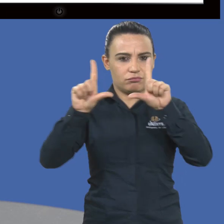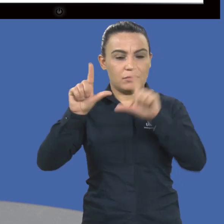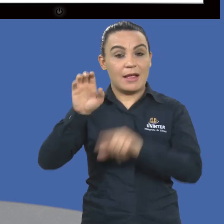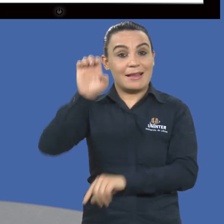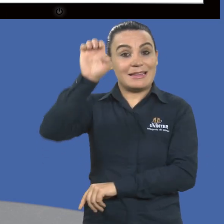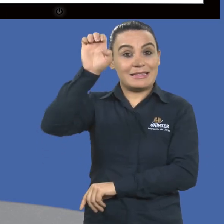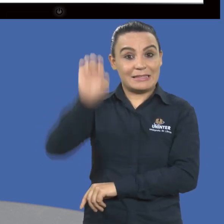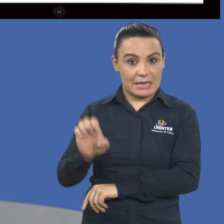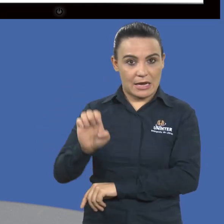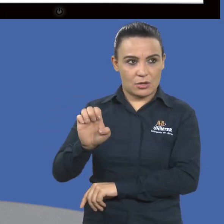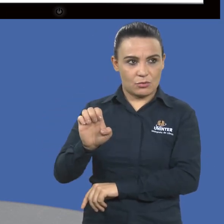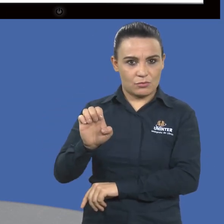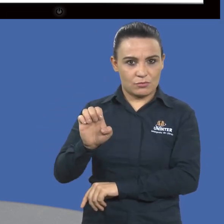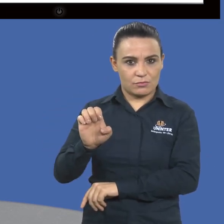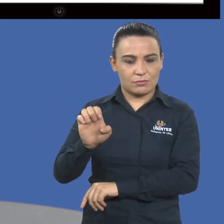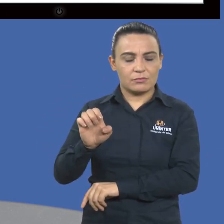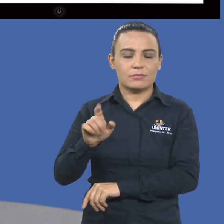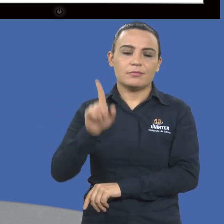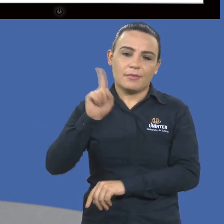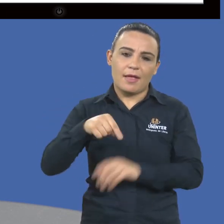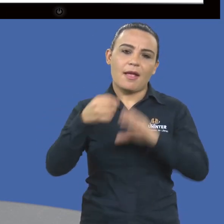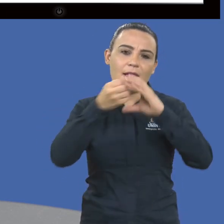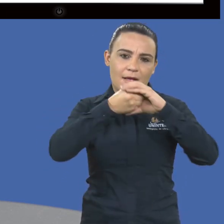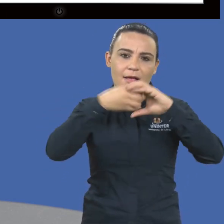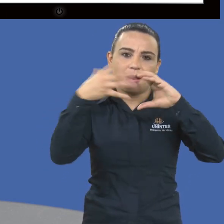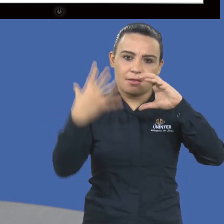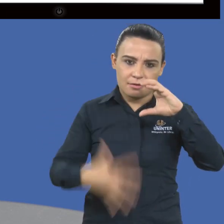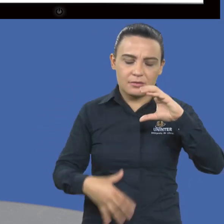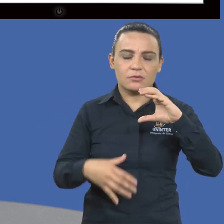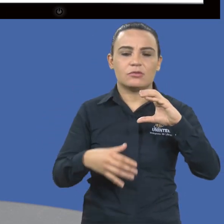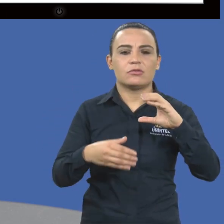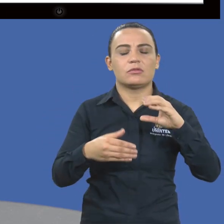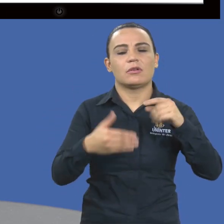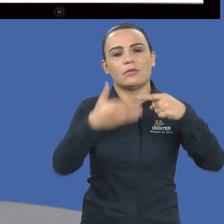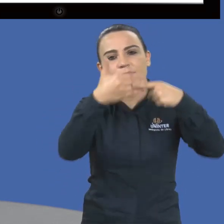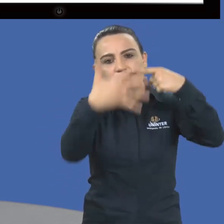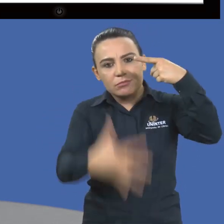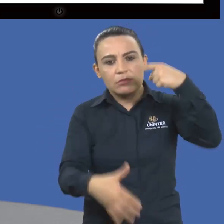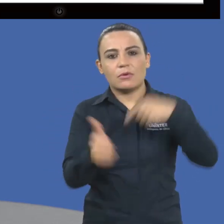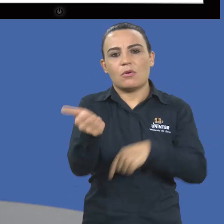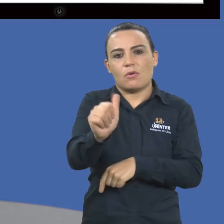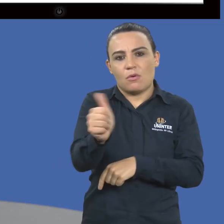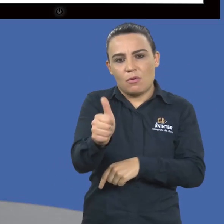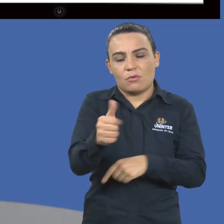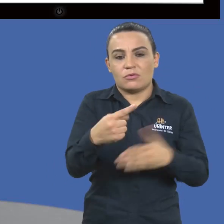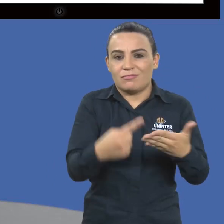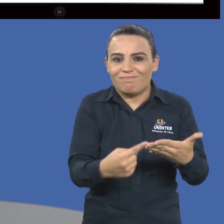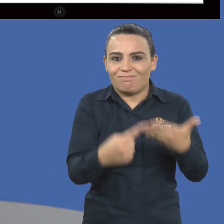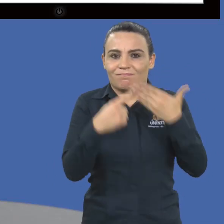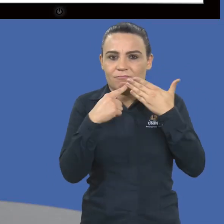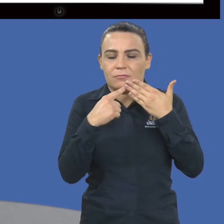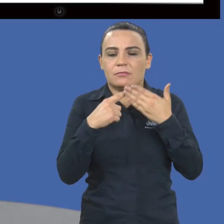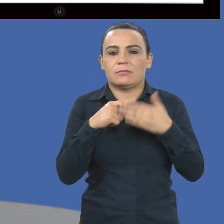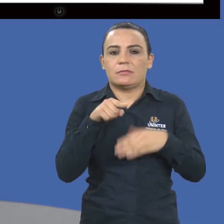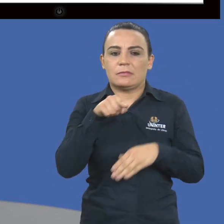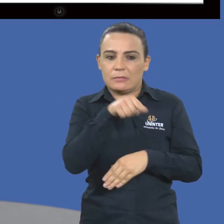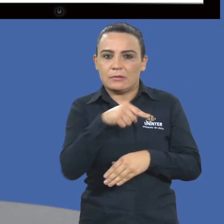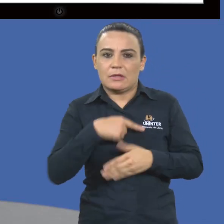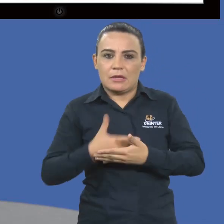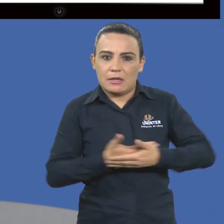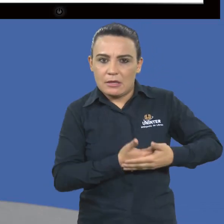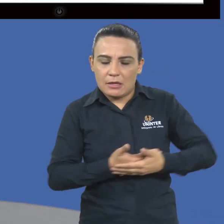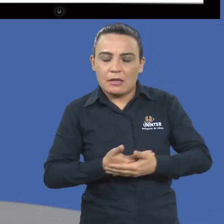esquerdo, para vocês, né, é muito característico e faz parte dos 11